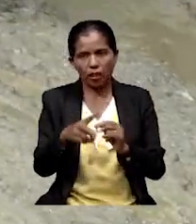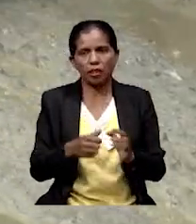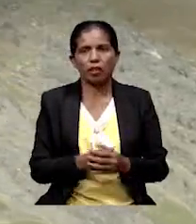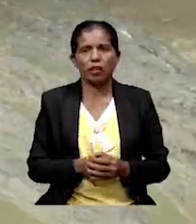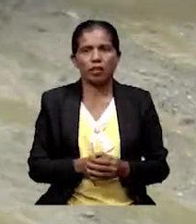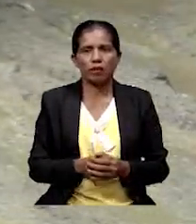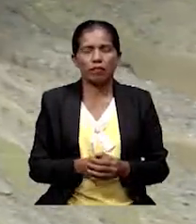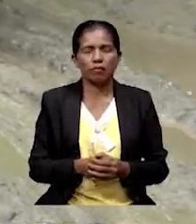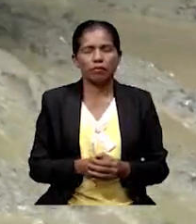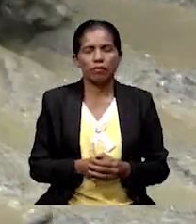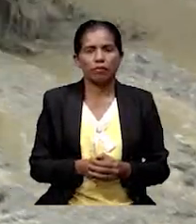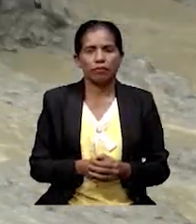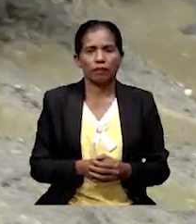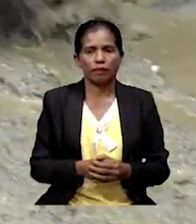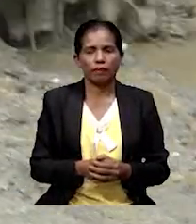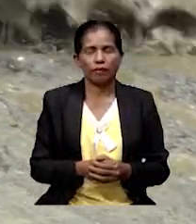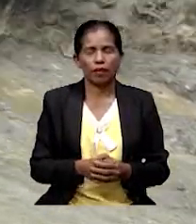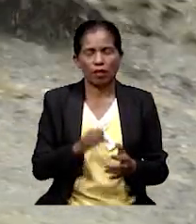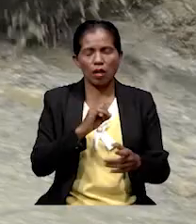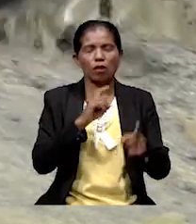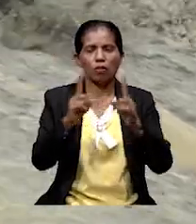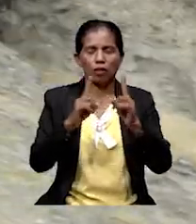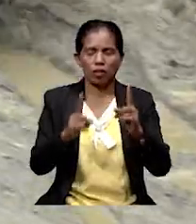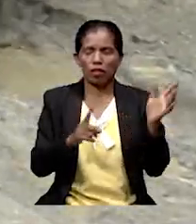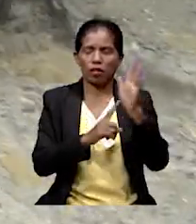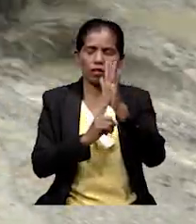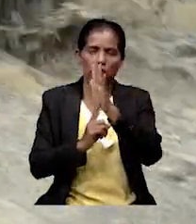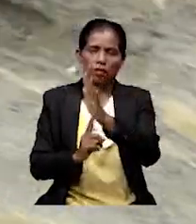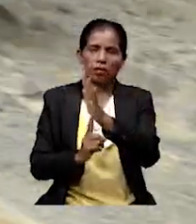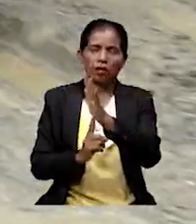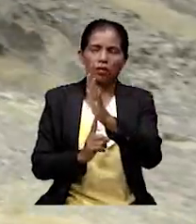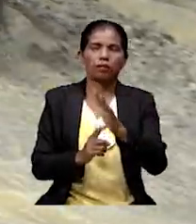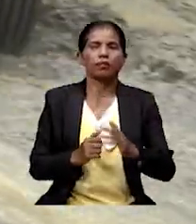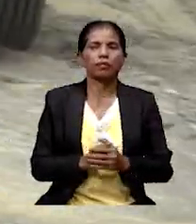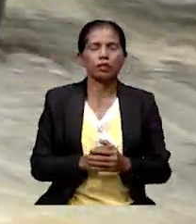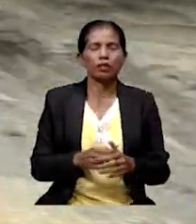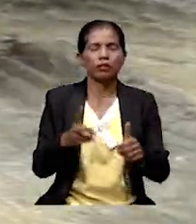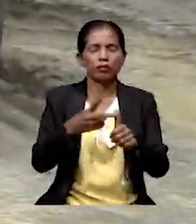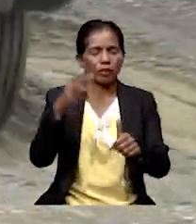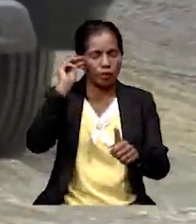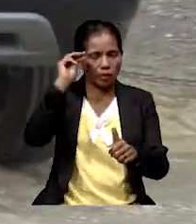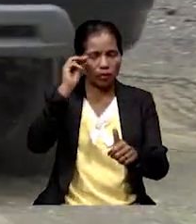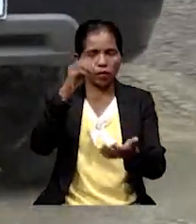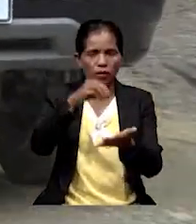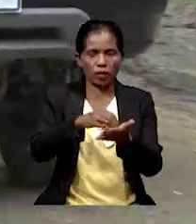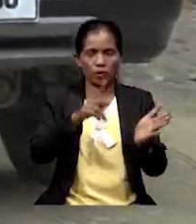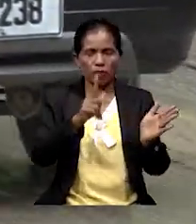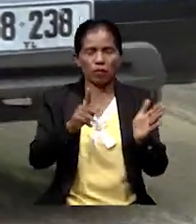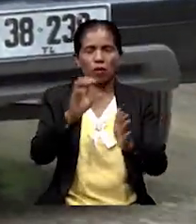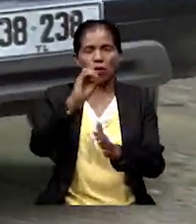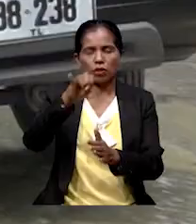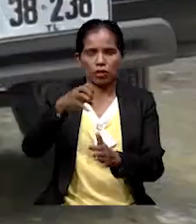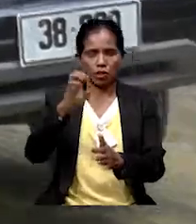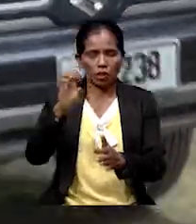selensi mos mai hanaba. E hoje na ia unha intervenção que temos ao recomendo a excelência vice-ministro para atutar o ia plano orçamento